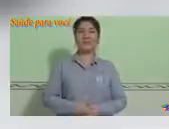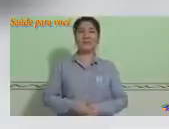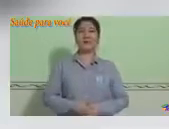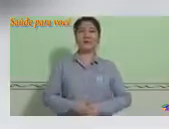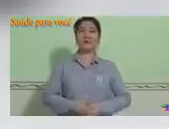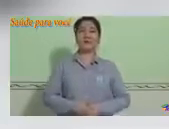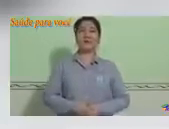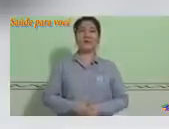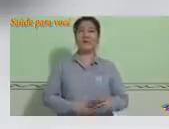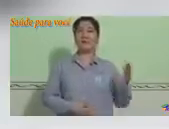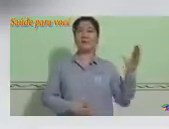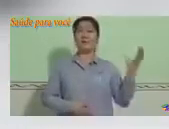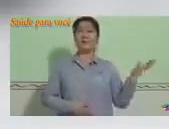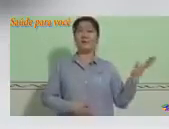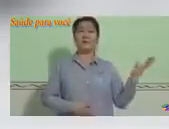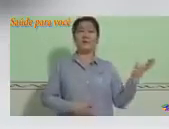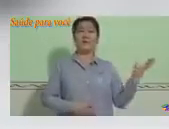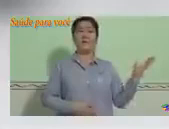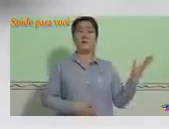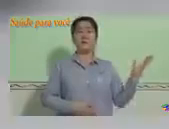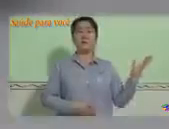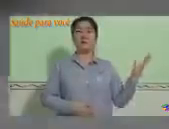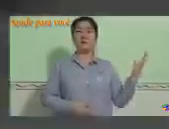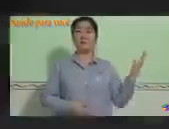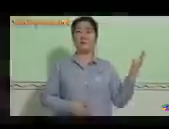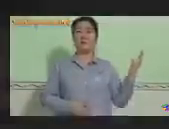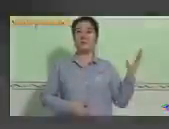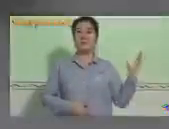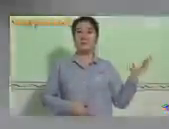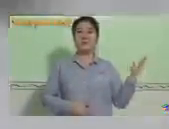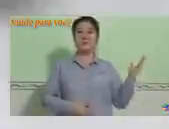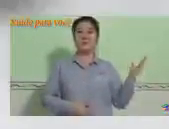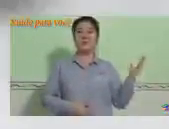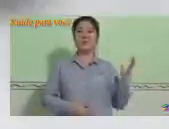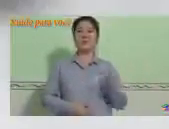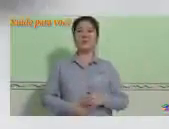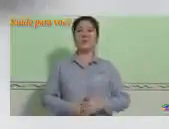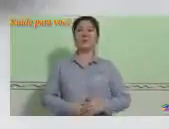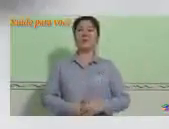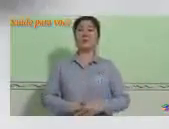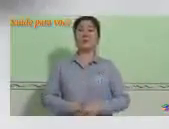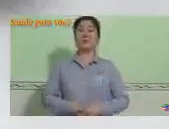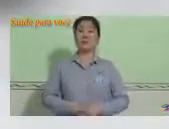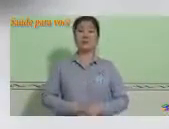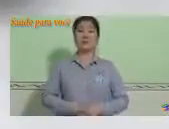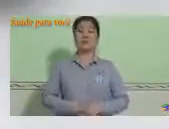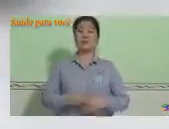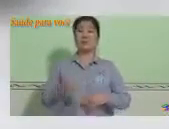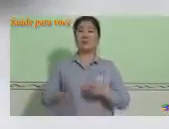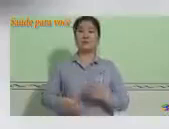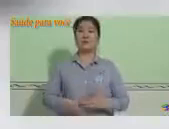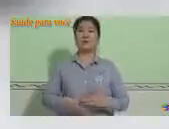e ANC cedilha ASDE 1 a 3 anos 2.700 miligramas ponto e vírgula CR